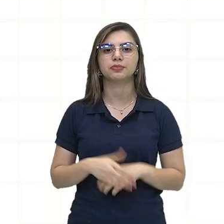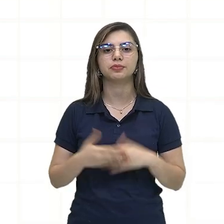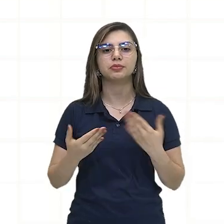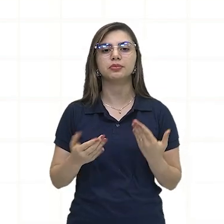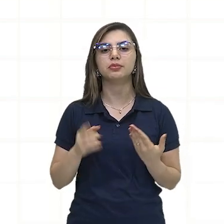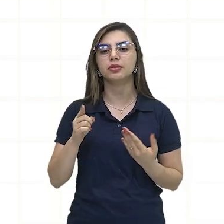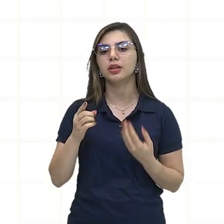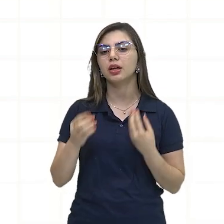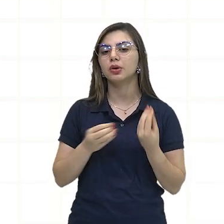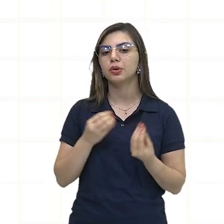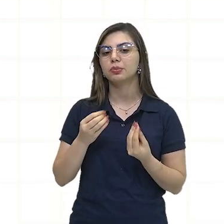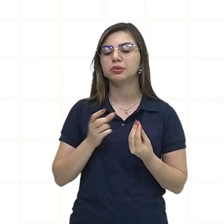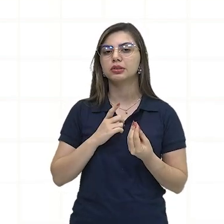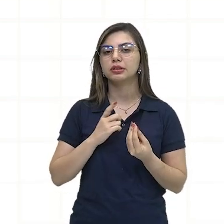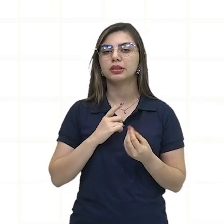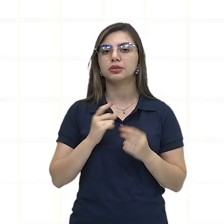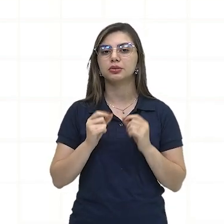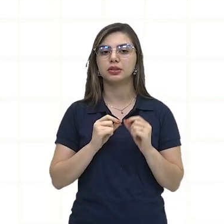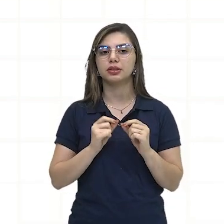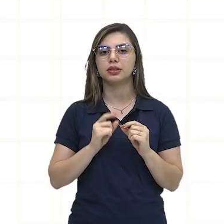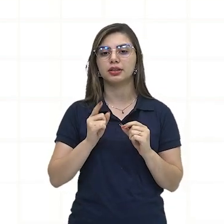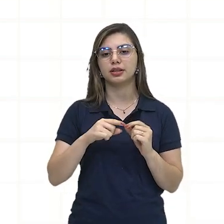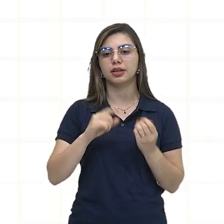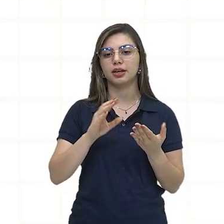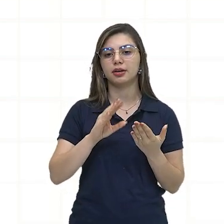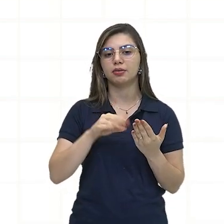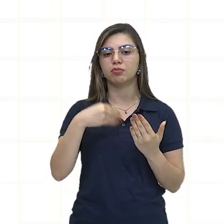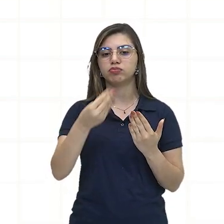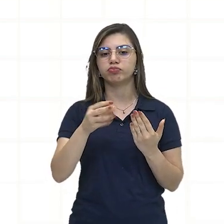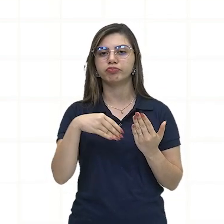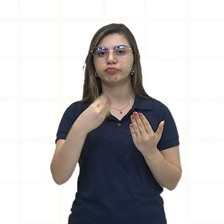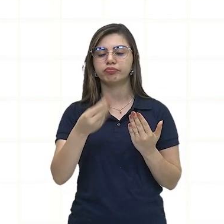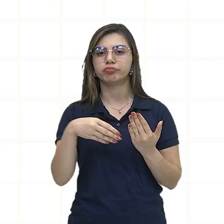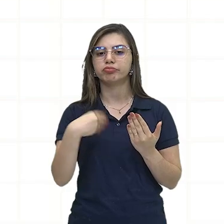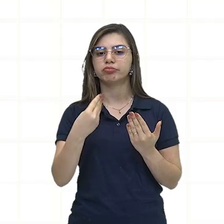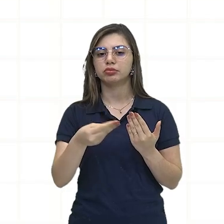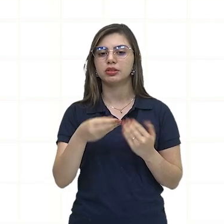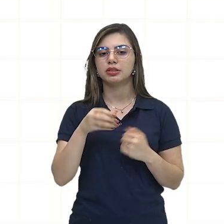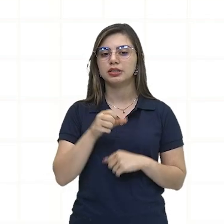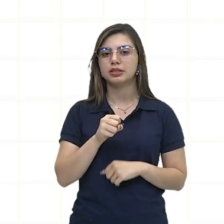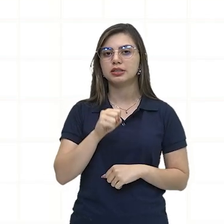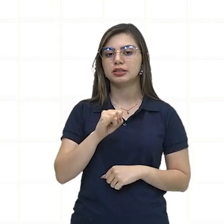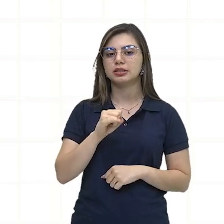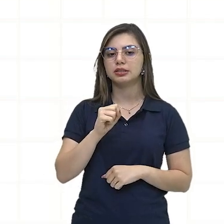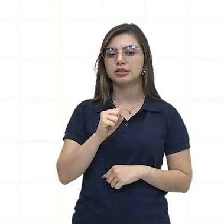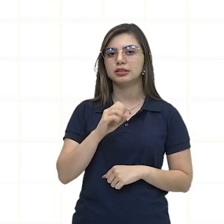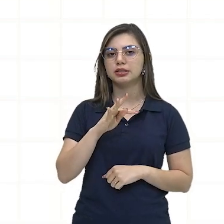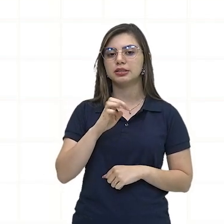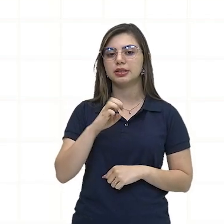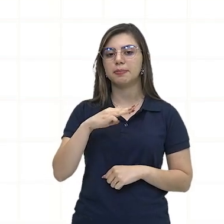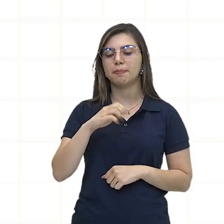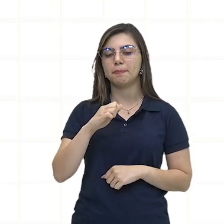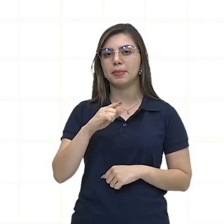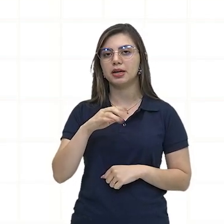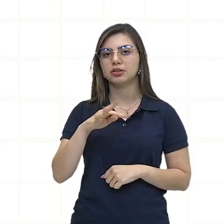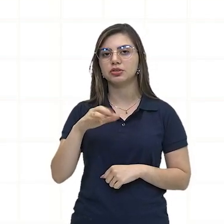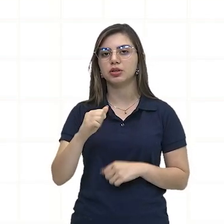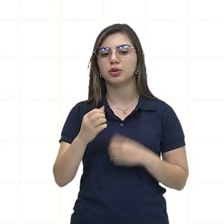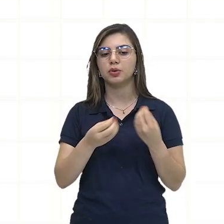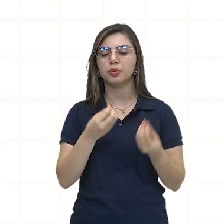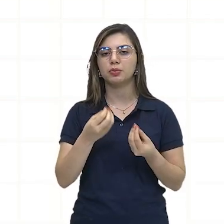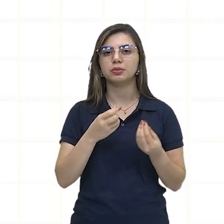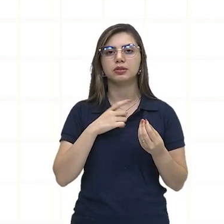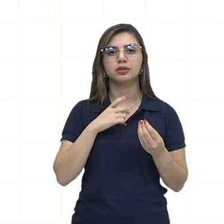ser subdividida em folhas de forma sistemática, ou seja, de forma organizada, ela vai seguir